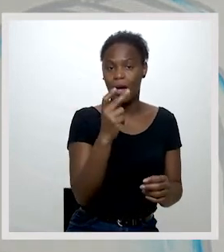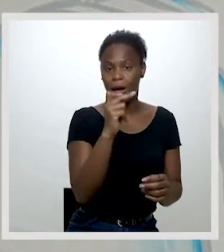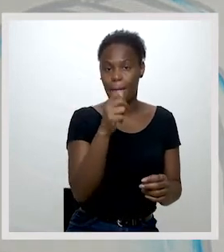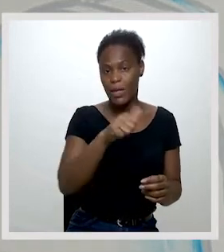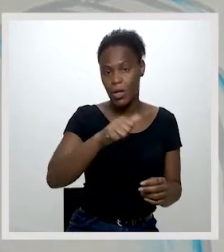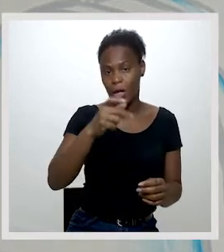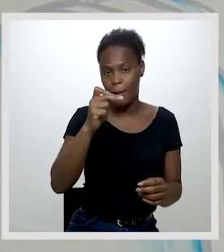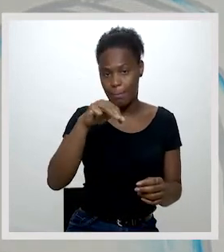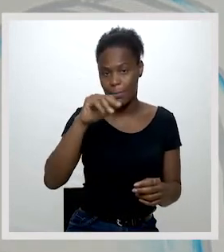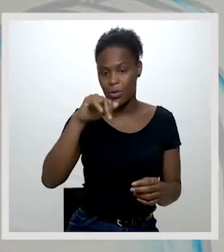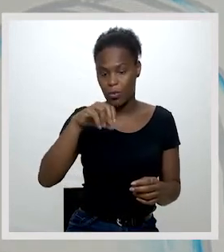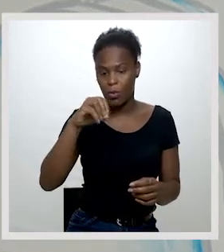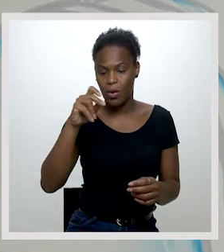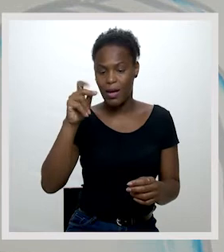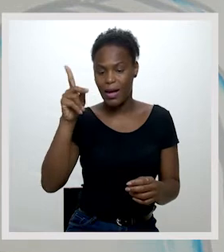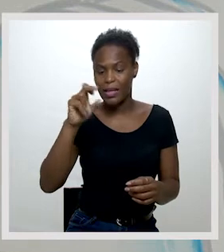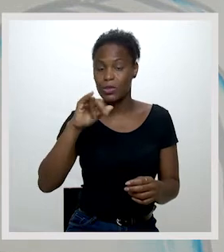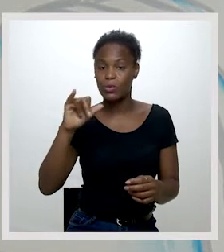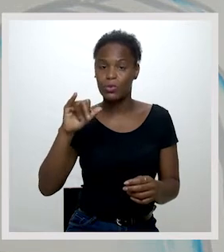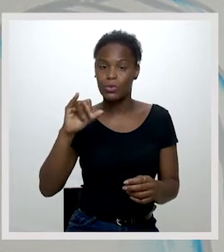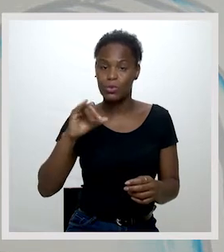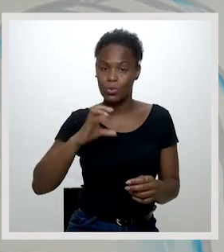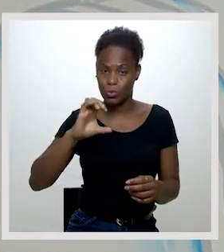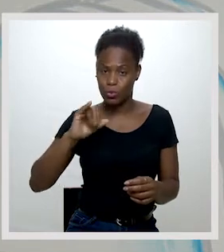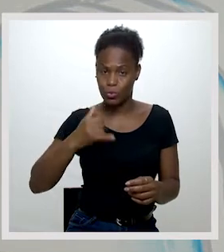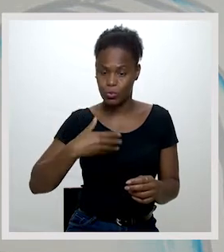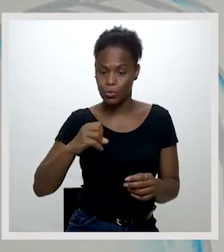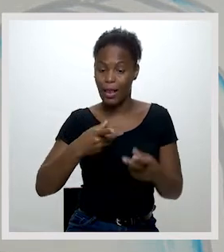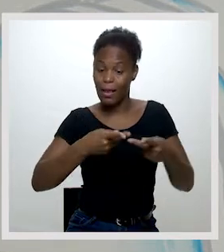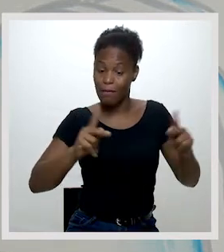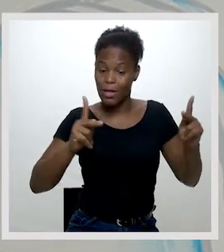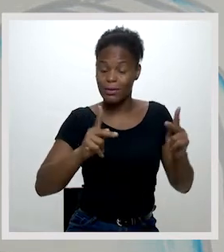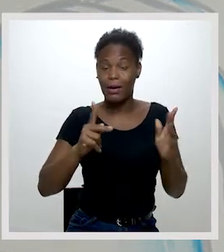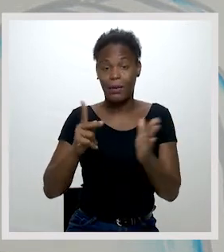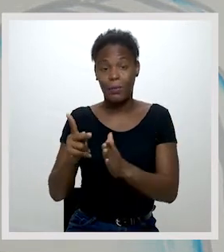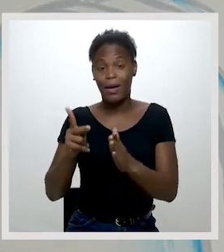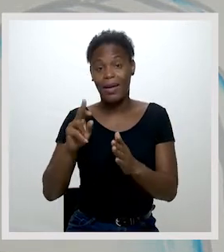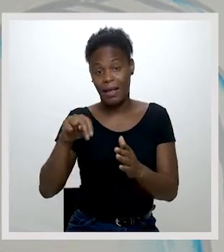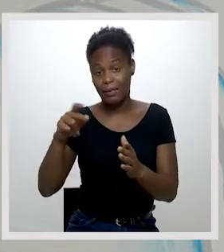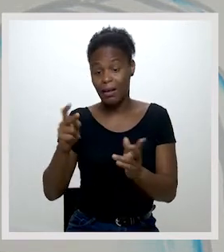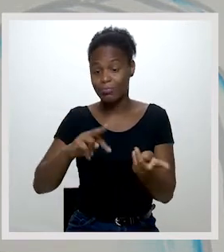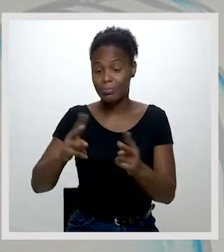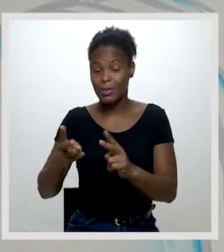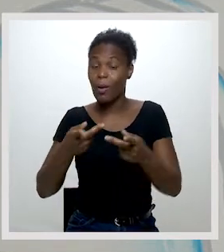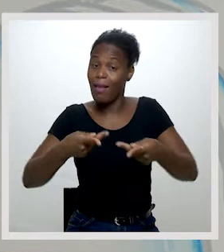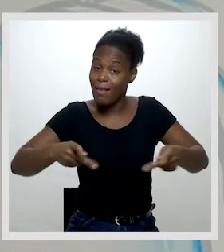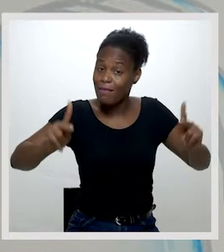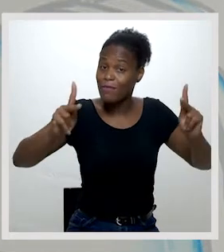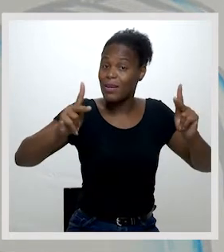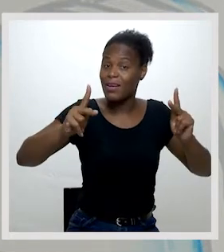do primeiro RNA de transferência. E ao ser libertado do primeiro RNA de transferência, esse RNA vai ser